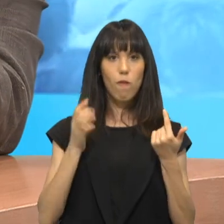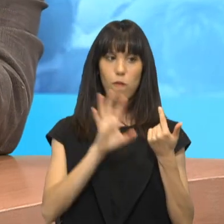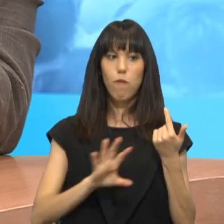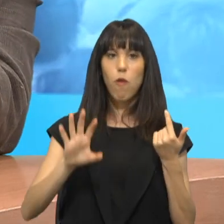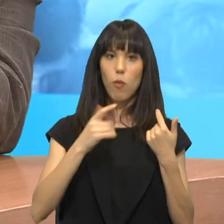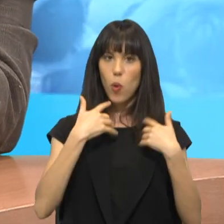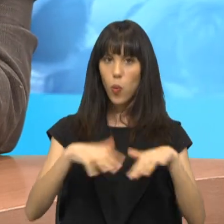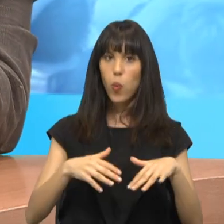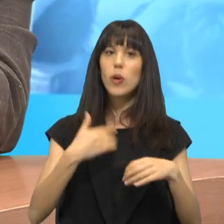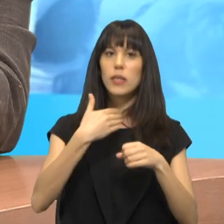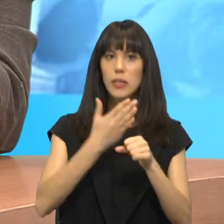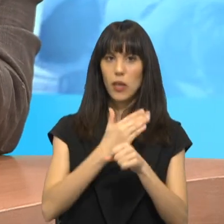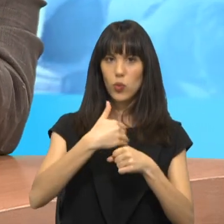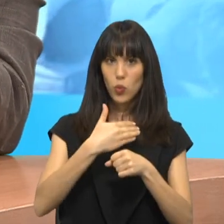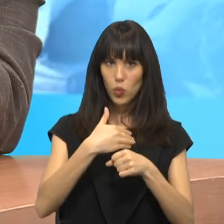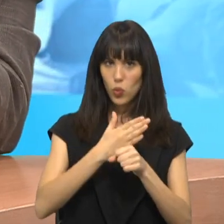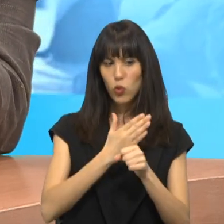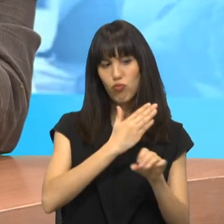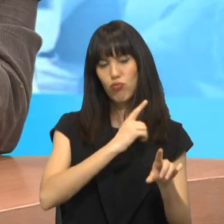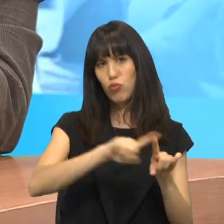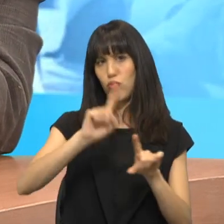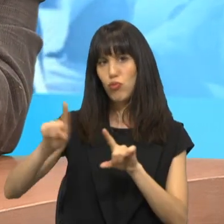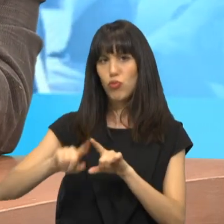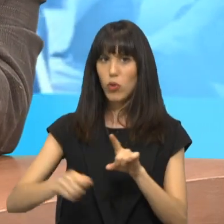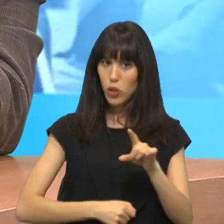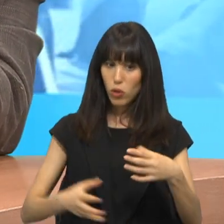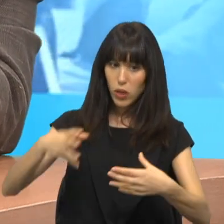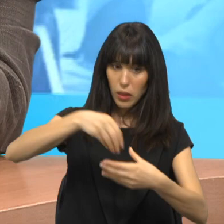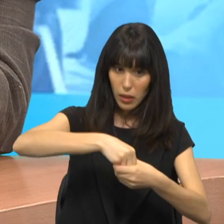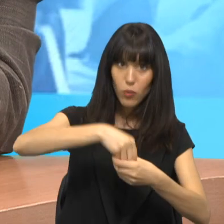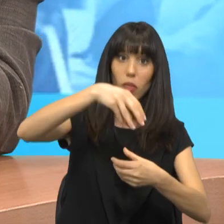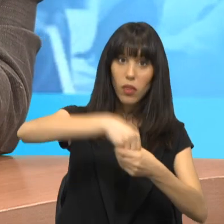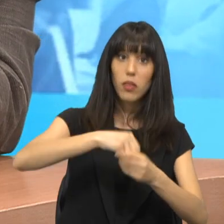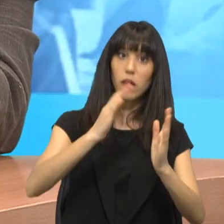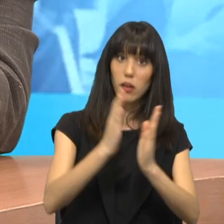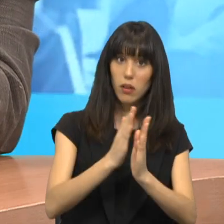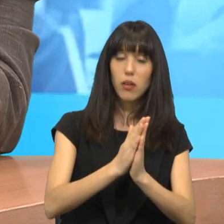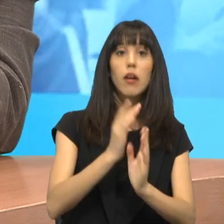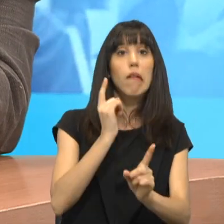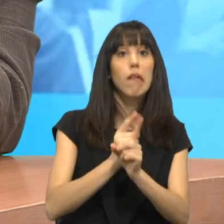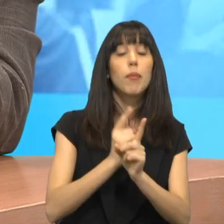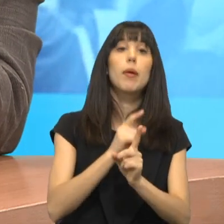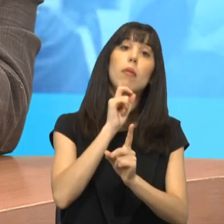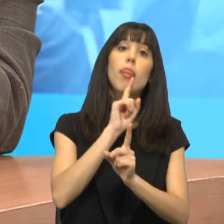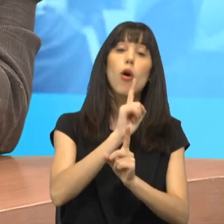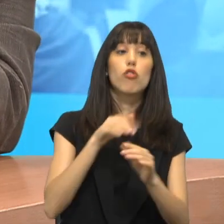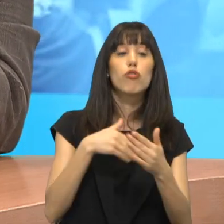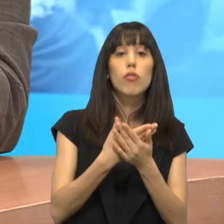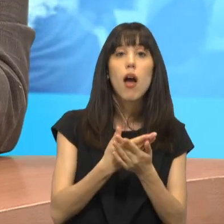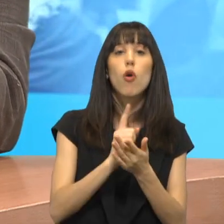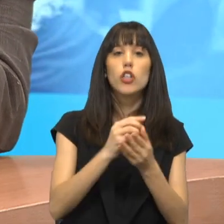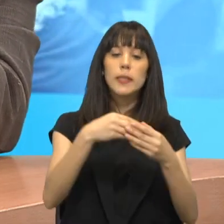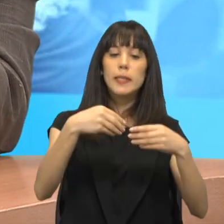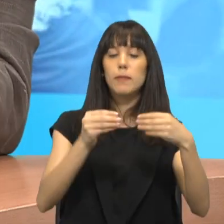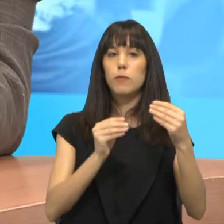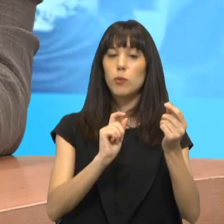de vários setores católicos que, integrando a Igreja, vão também, de alguma maneira, contribuir para moldar